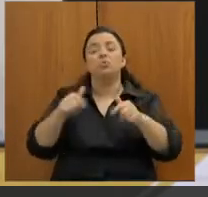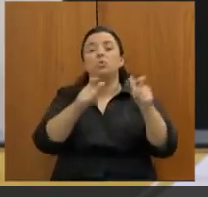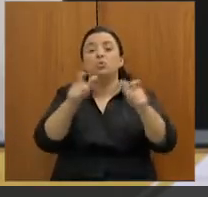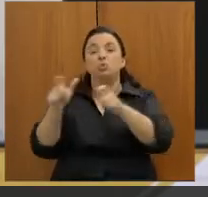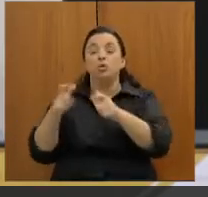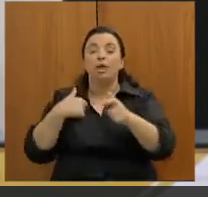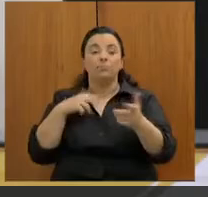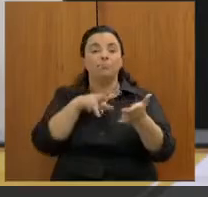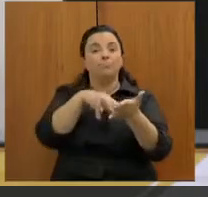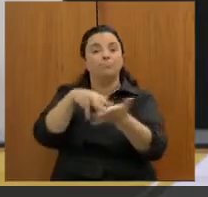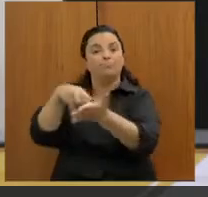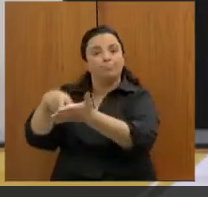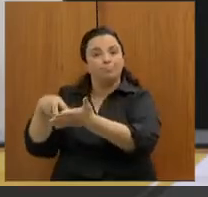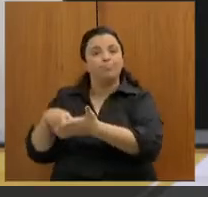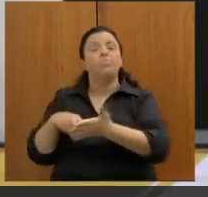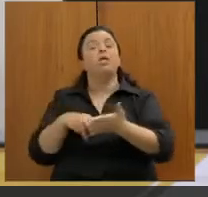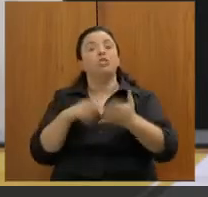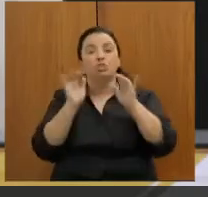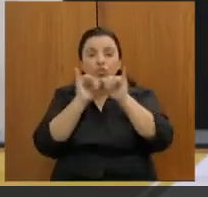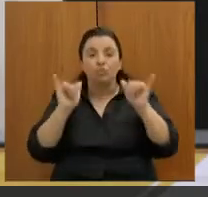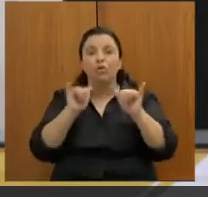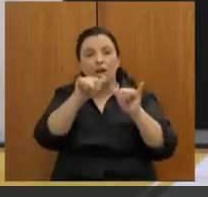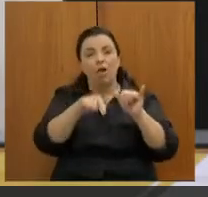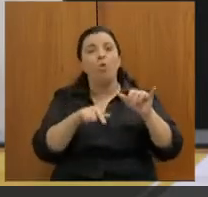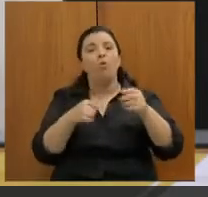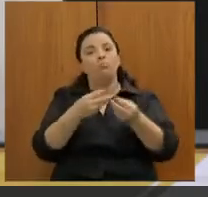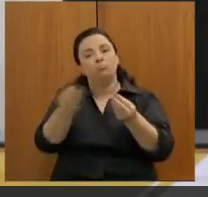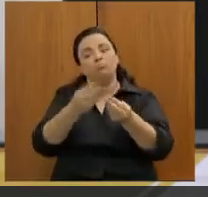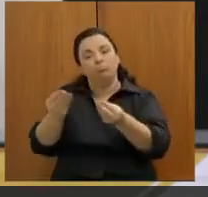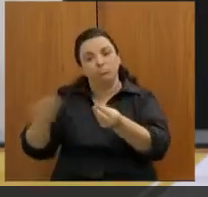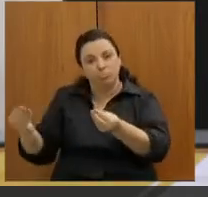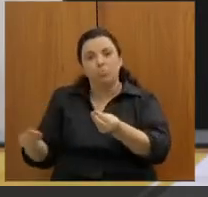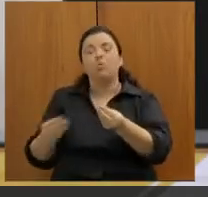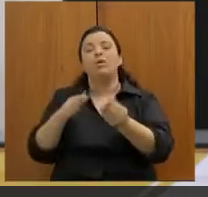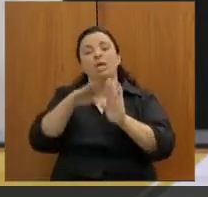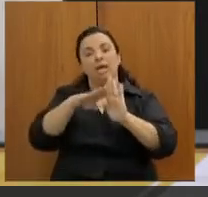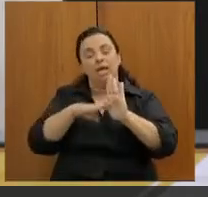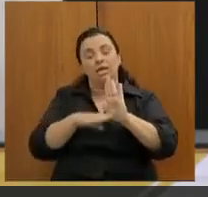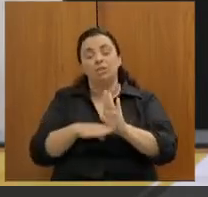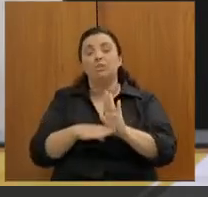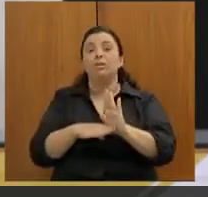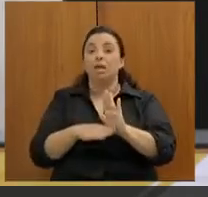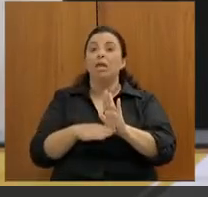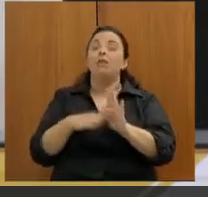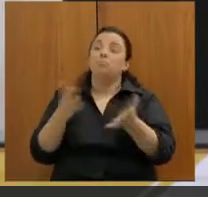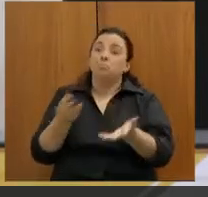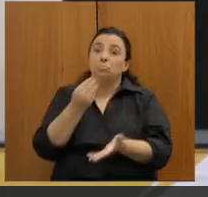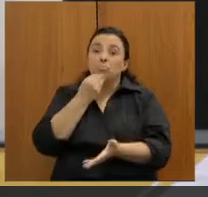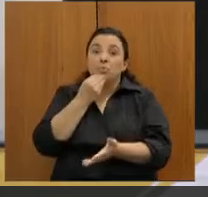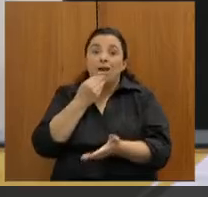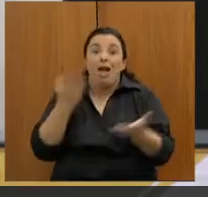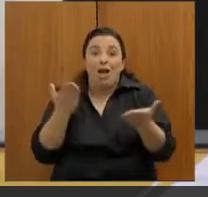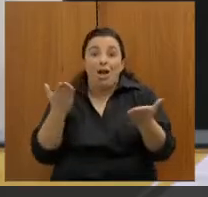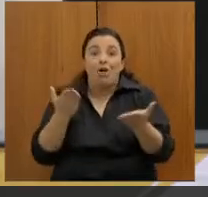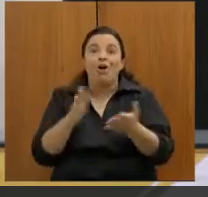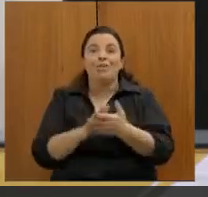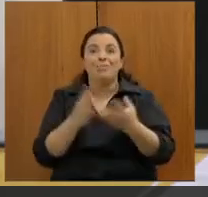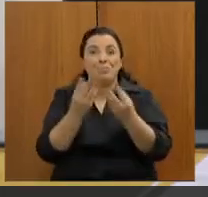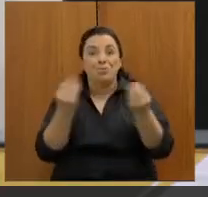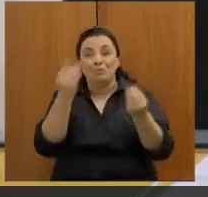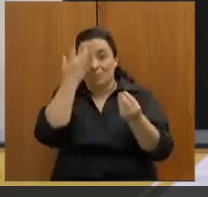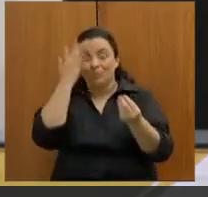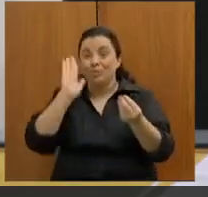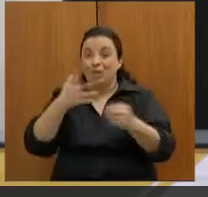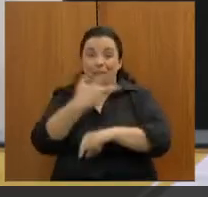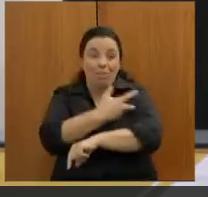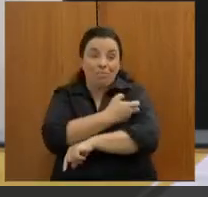passarmos né aproveitar agora que a gente não é boa parte da nossa população já está imunizado e nós vamos